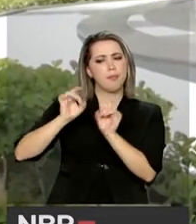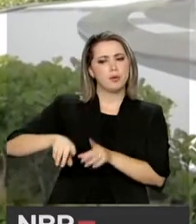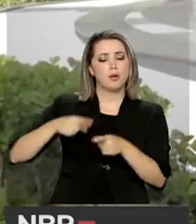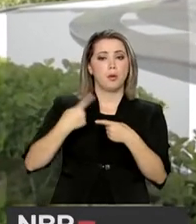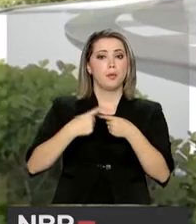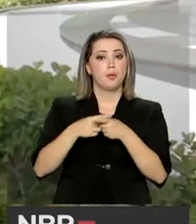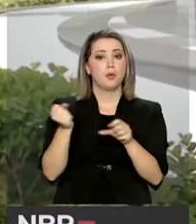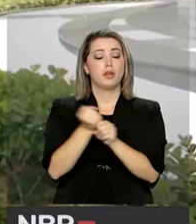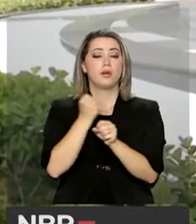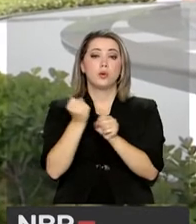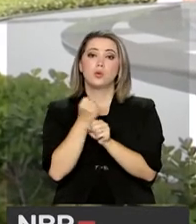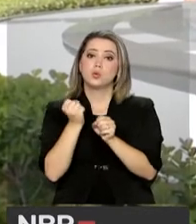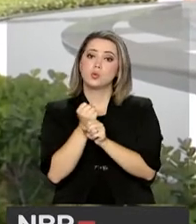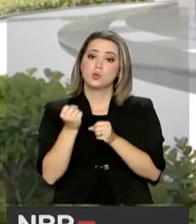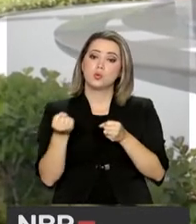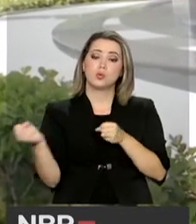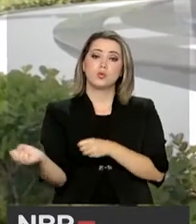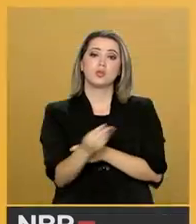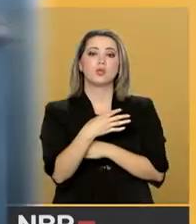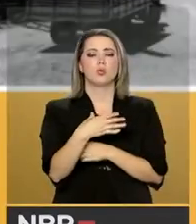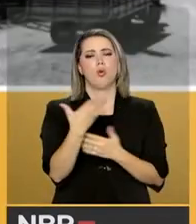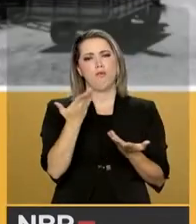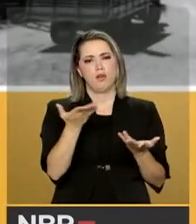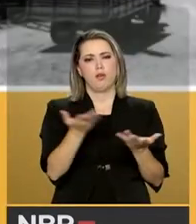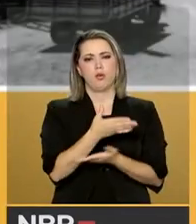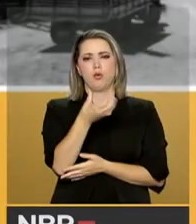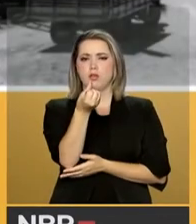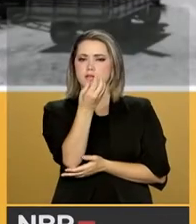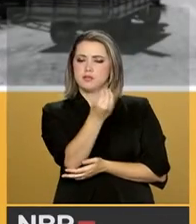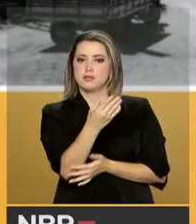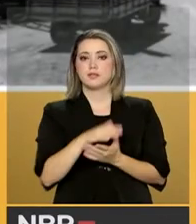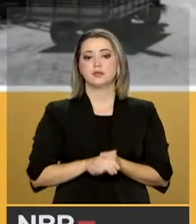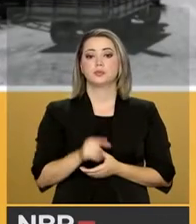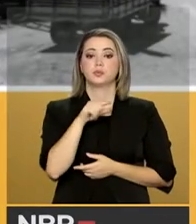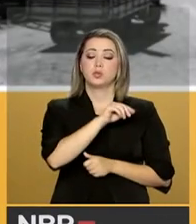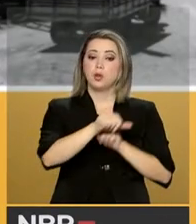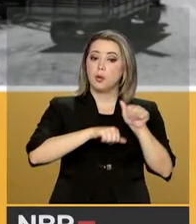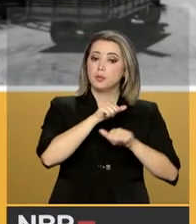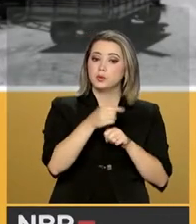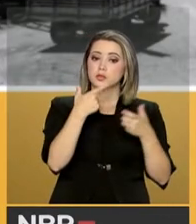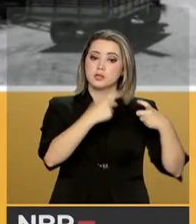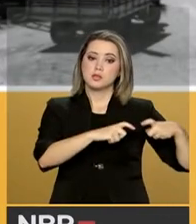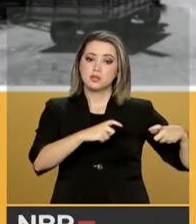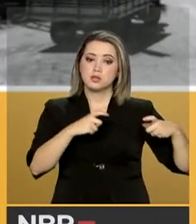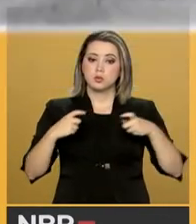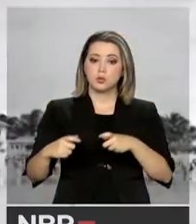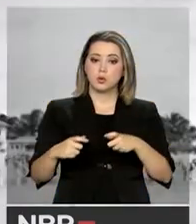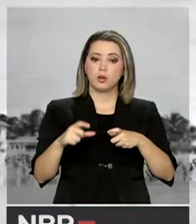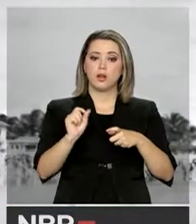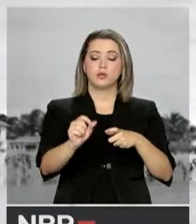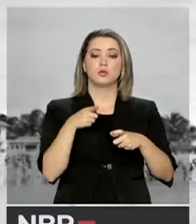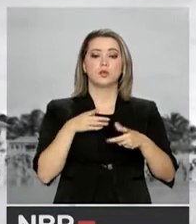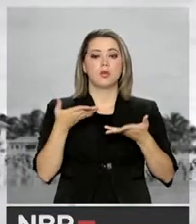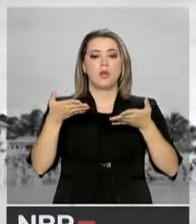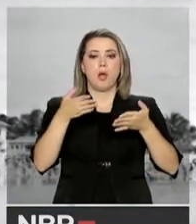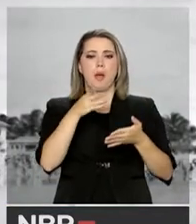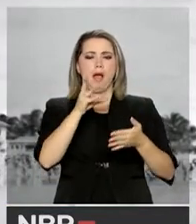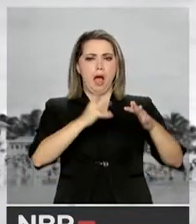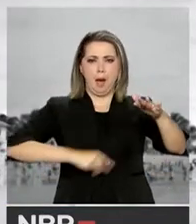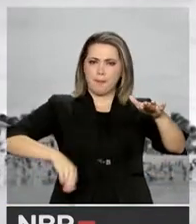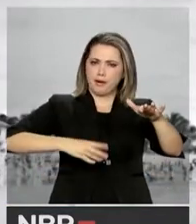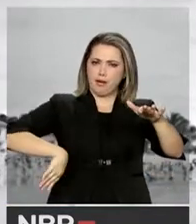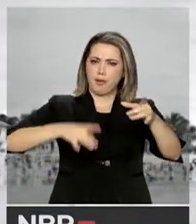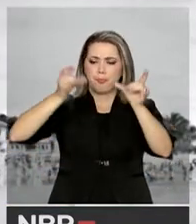foi construído o porto de Mucuripe nos anos 60. Com a mudança do porto para Mucuripe, a Praia de Iracema ficou num estado de